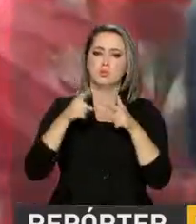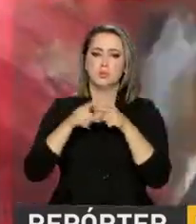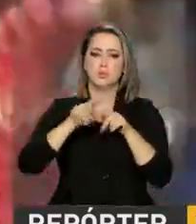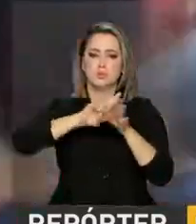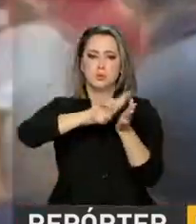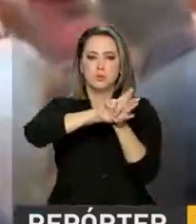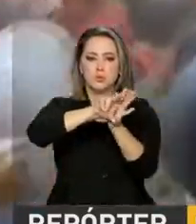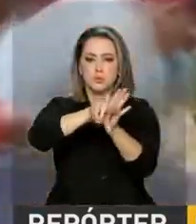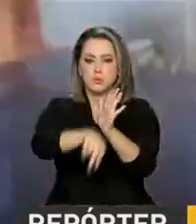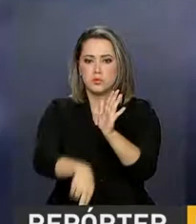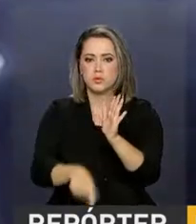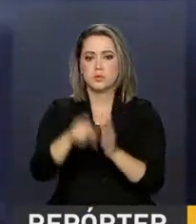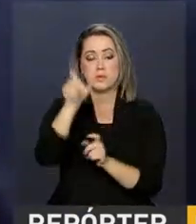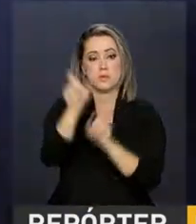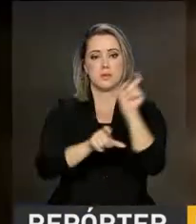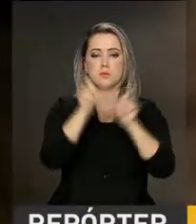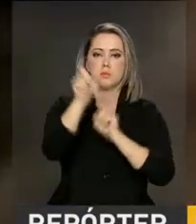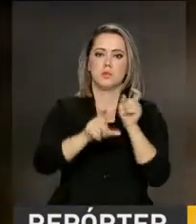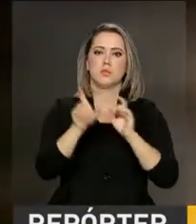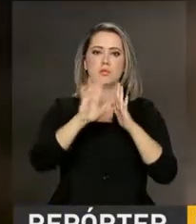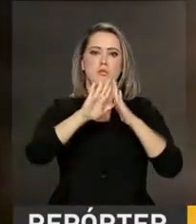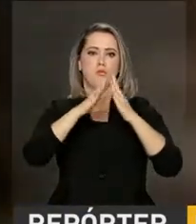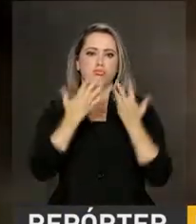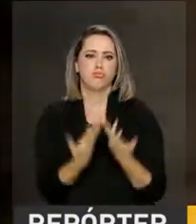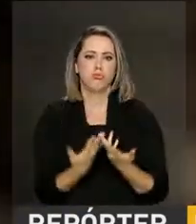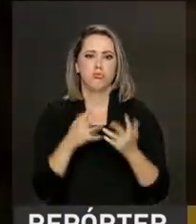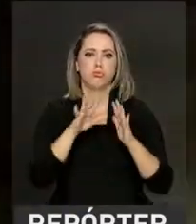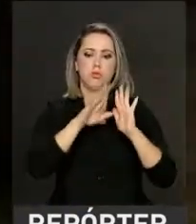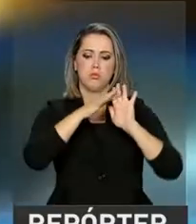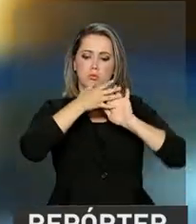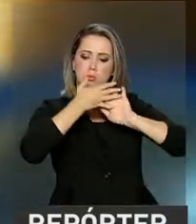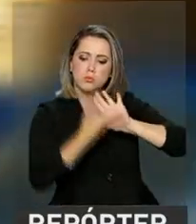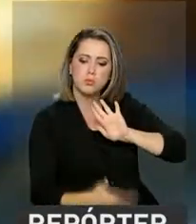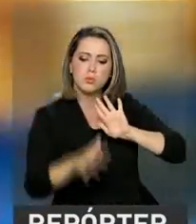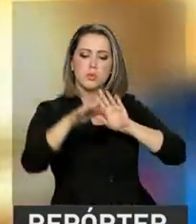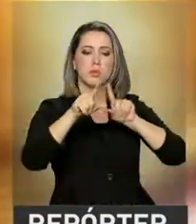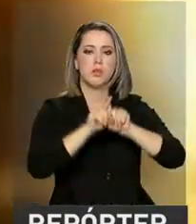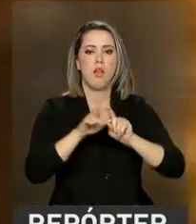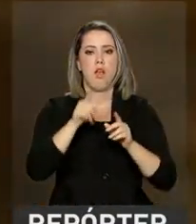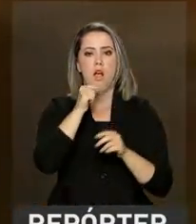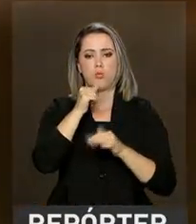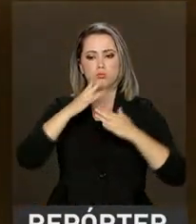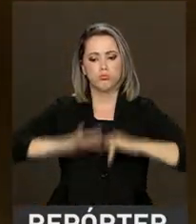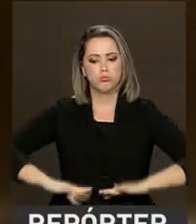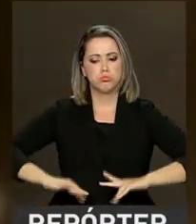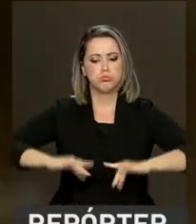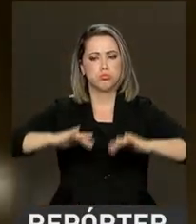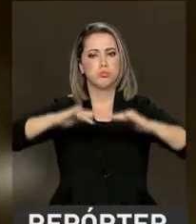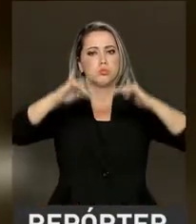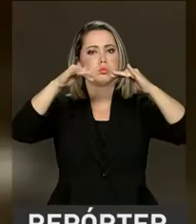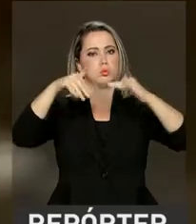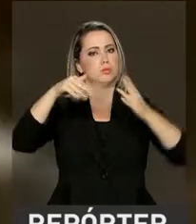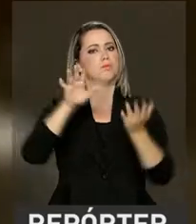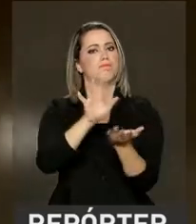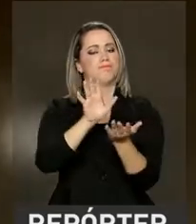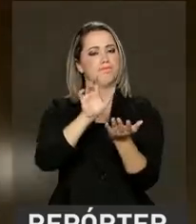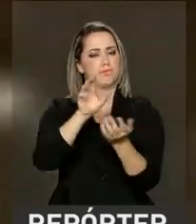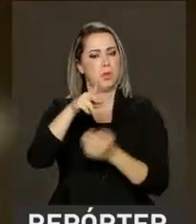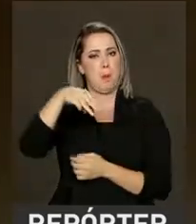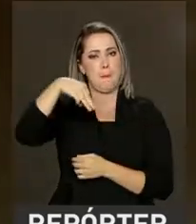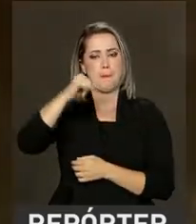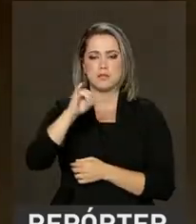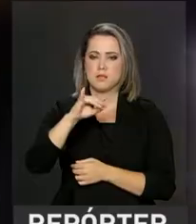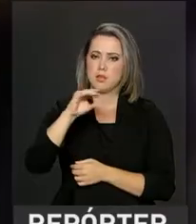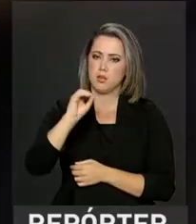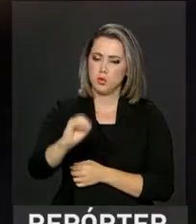em alagoas houve deslizamentos de barreiras elevação dos níveis dos rios e alagamentos em maceió e também no interior do